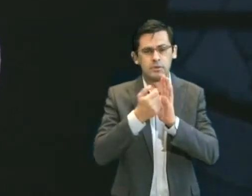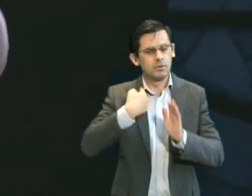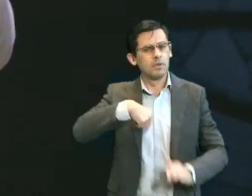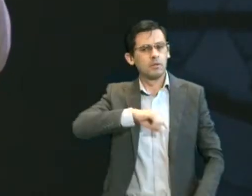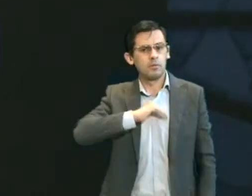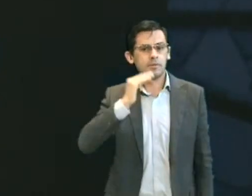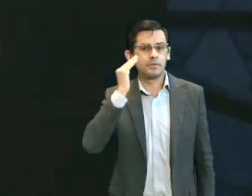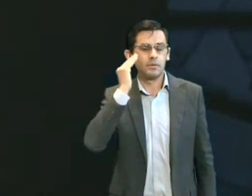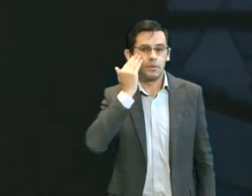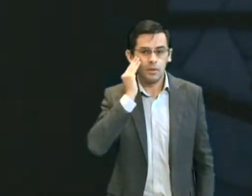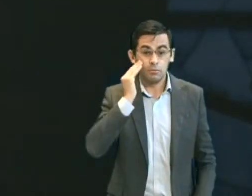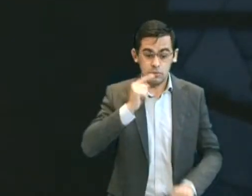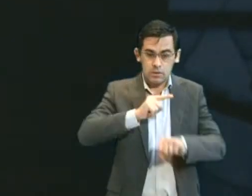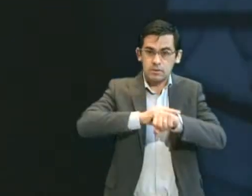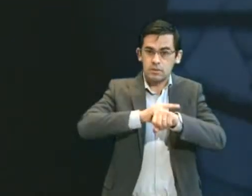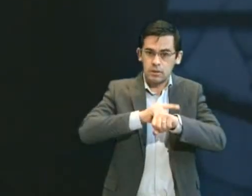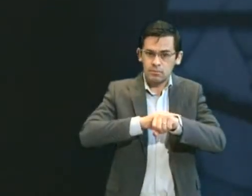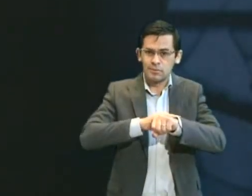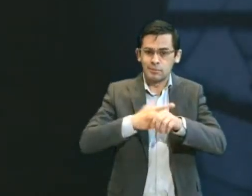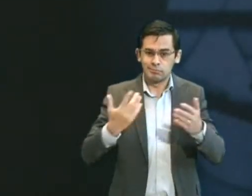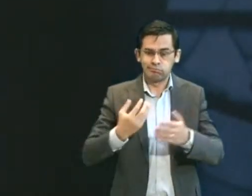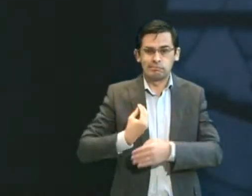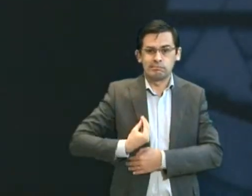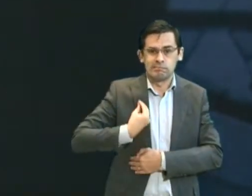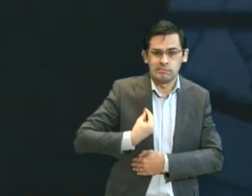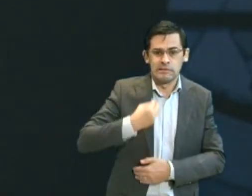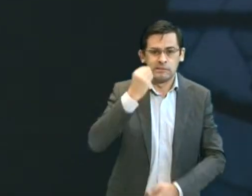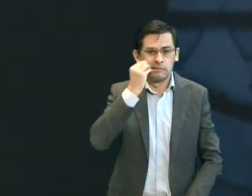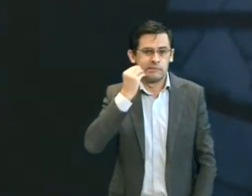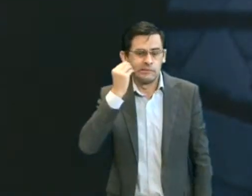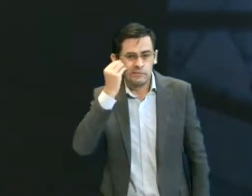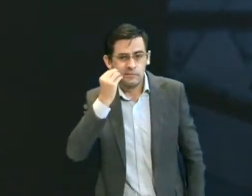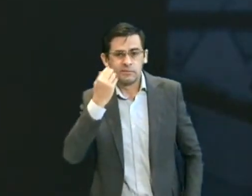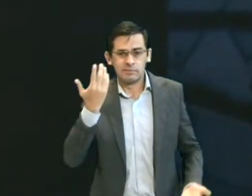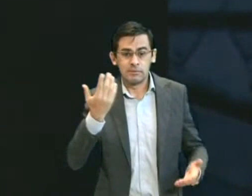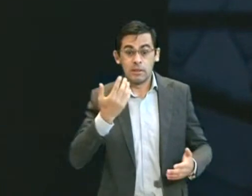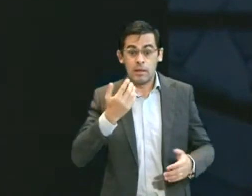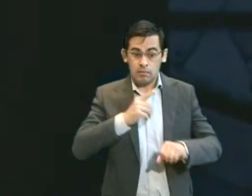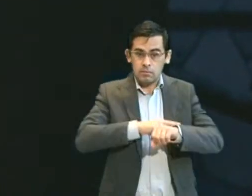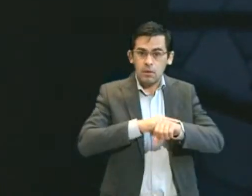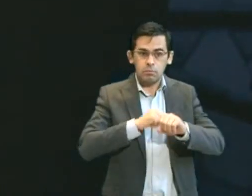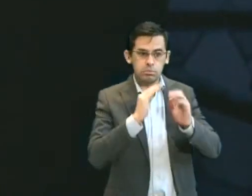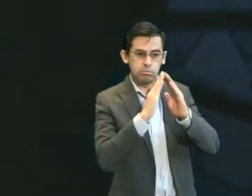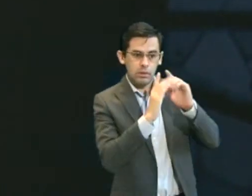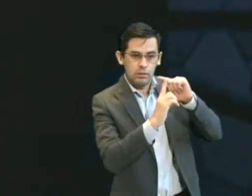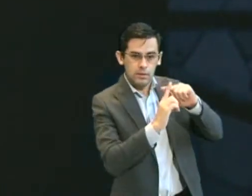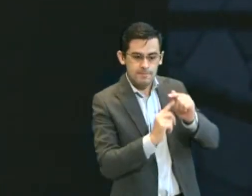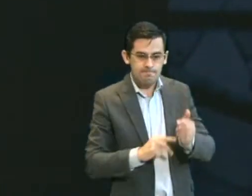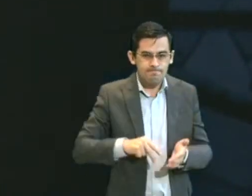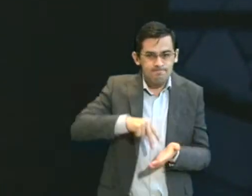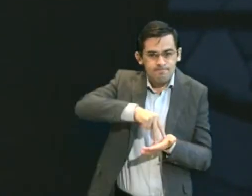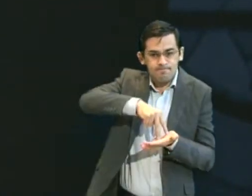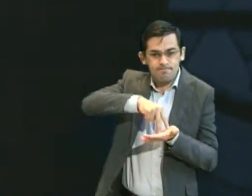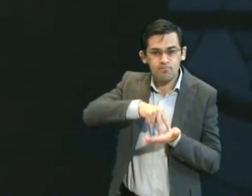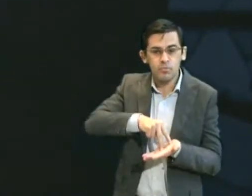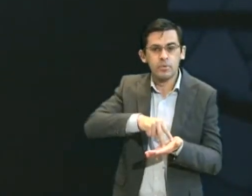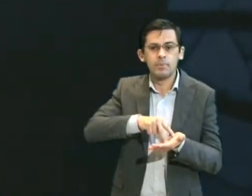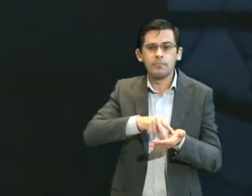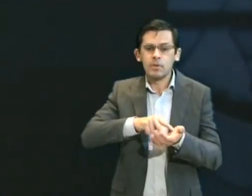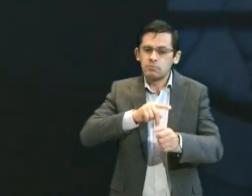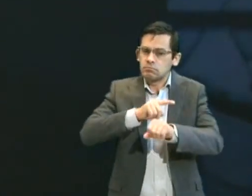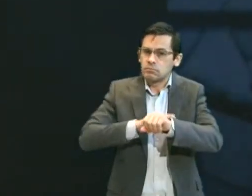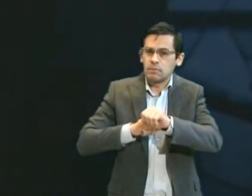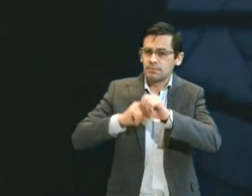Entendemos que este tempo que estamos vivendo é tempo da igreja se levantar num